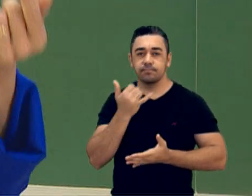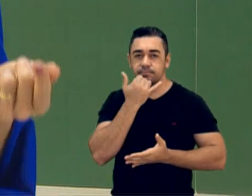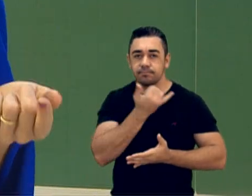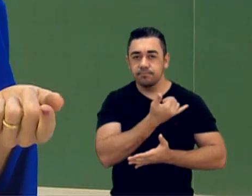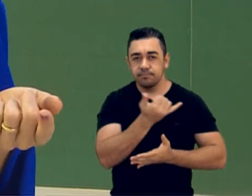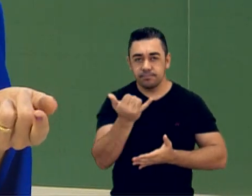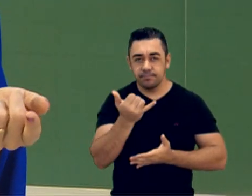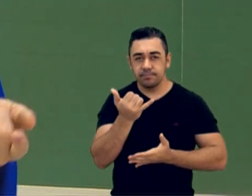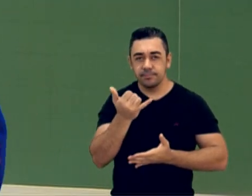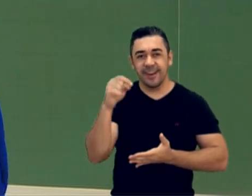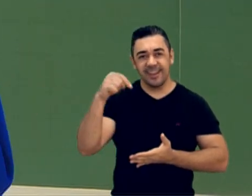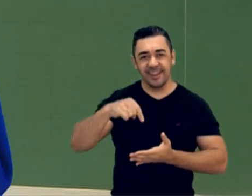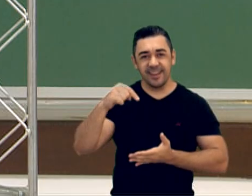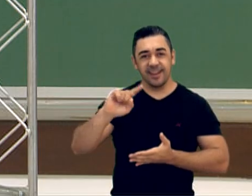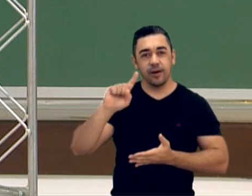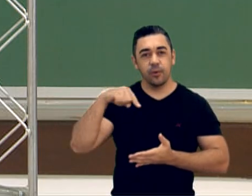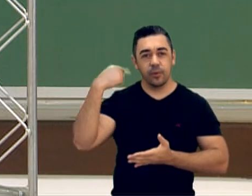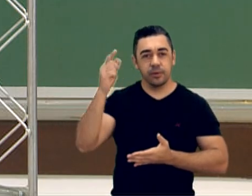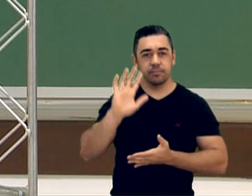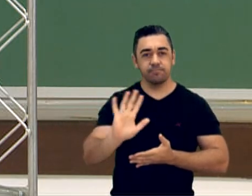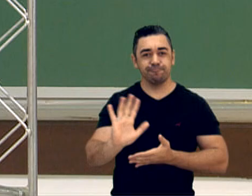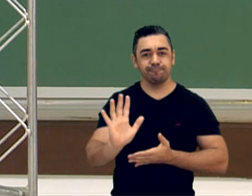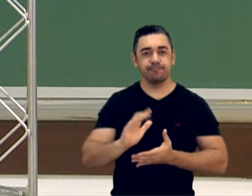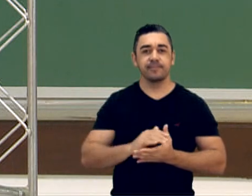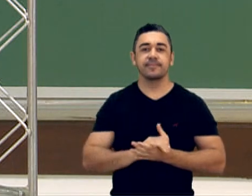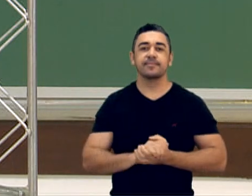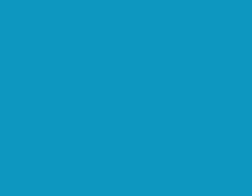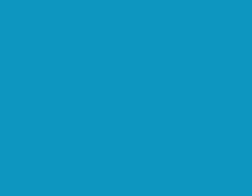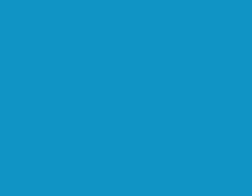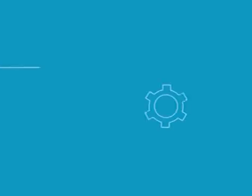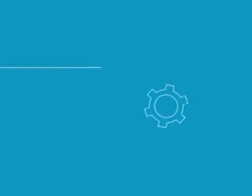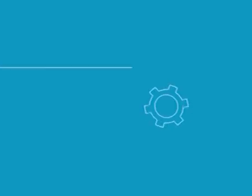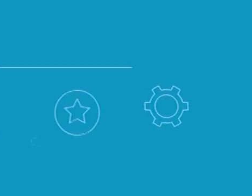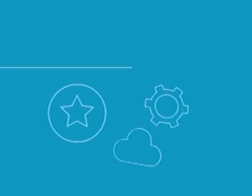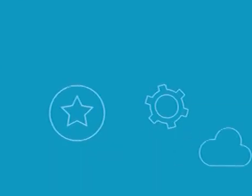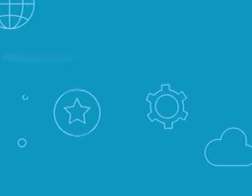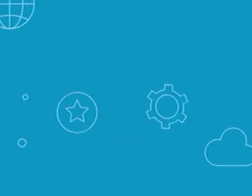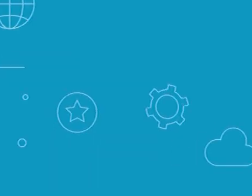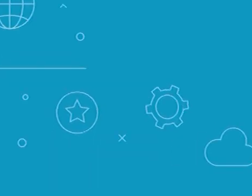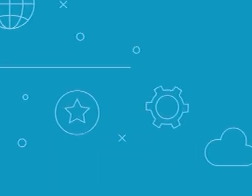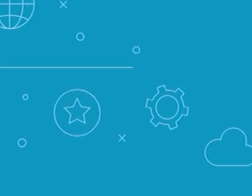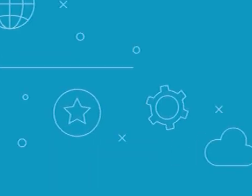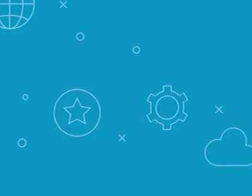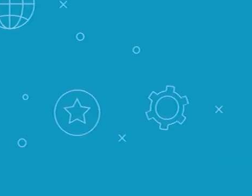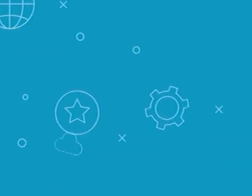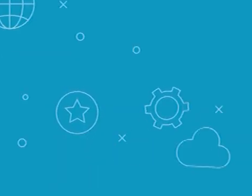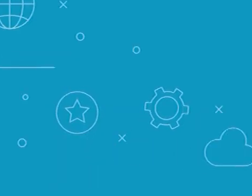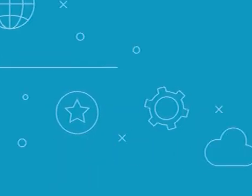next class. Bye bye.